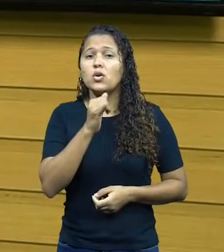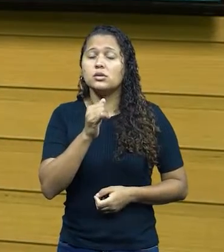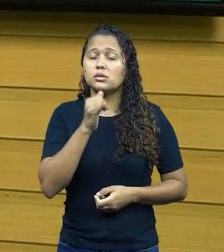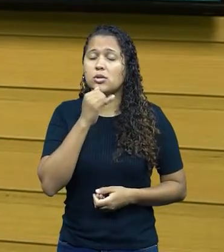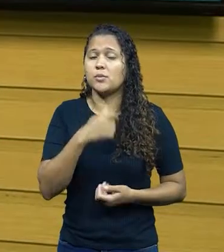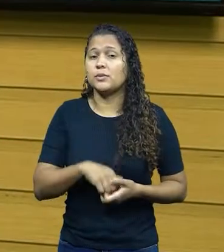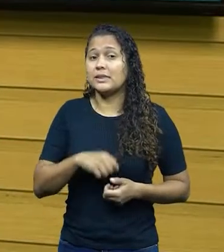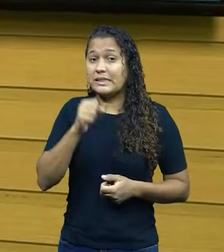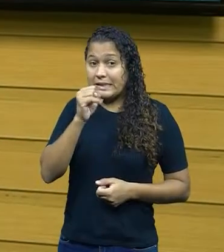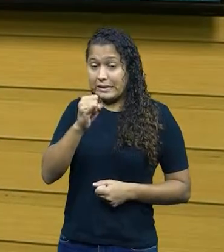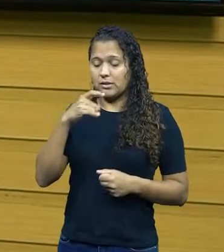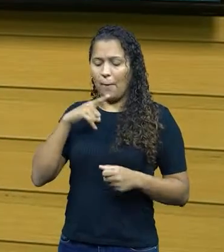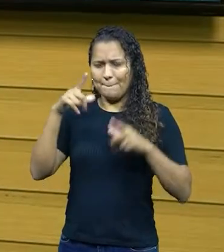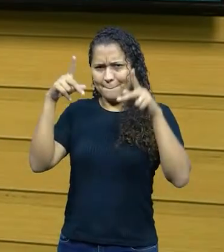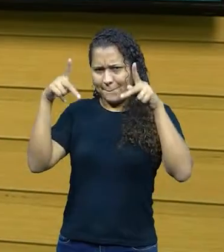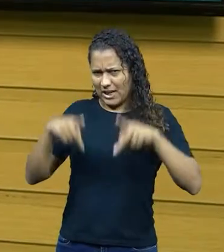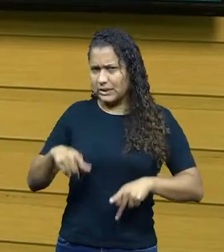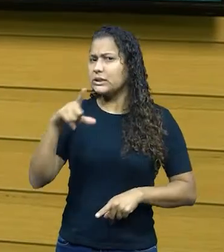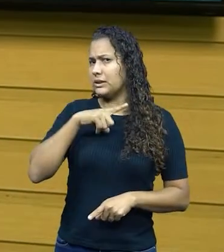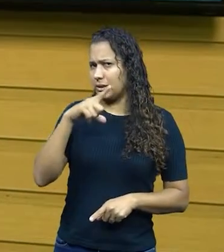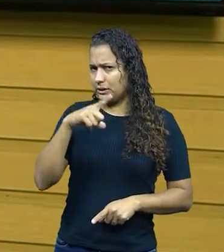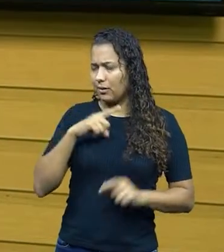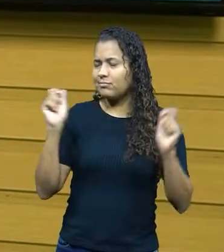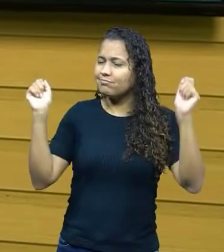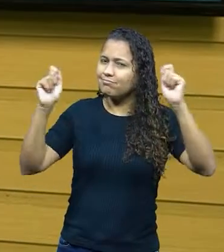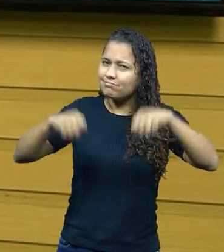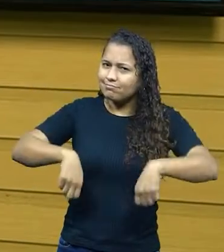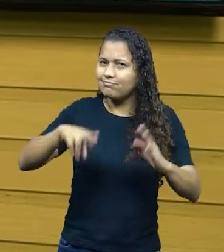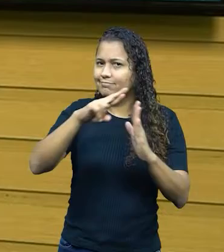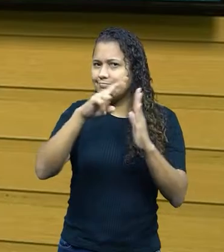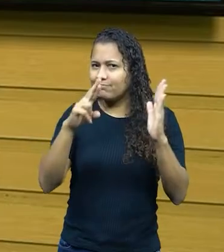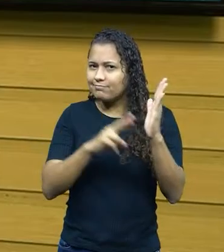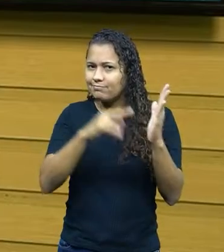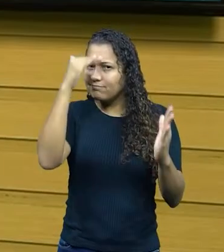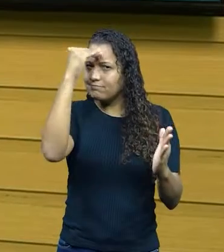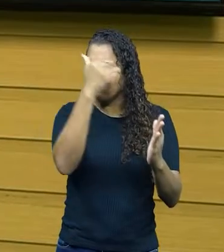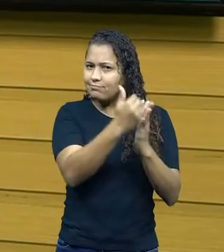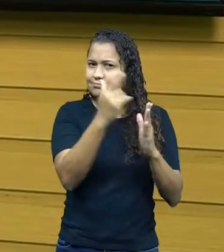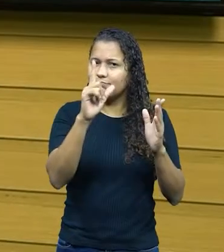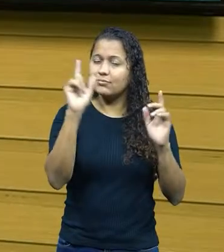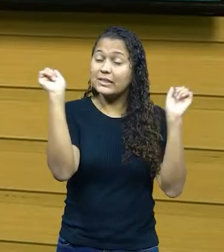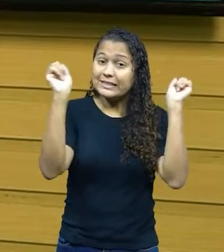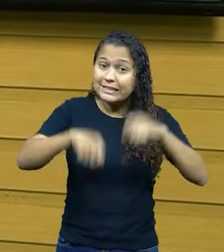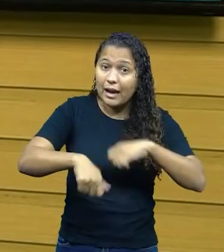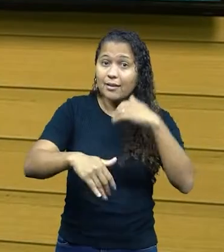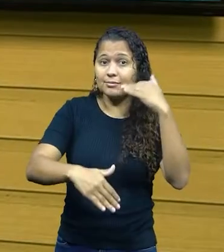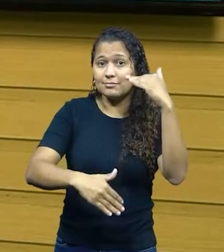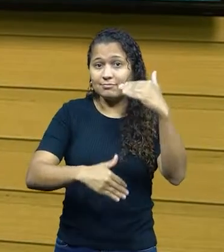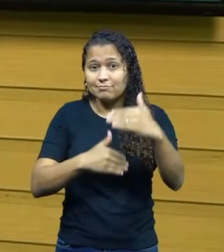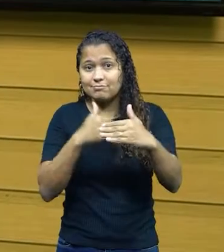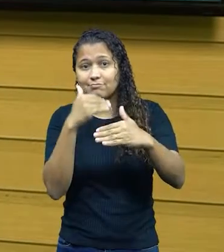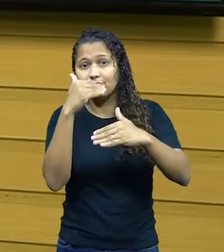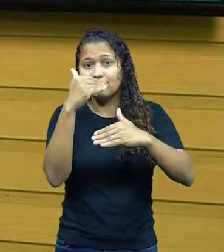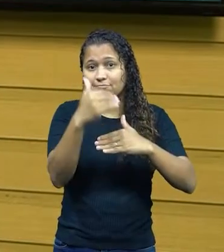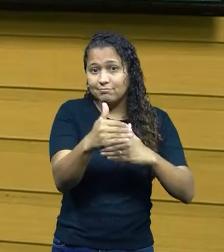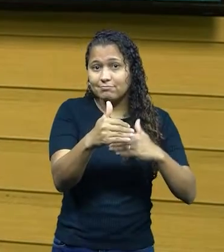um padrão, nós seguimos esse padrão e conseguimos evoluir e